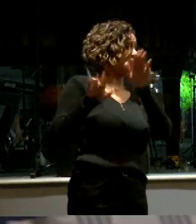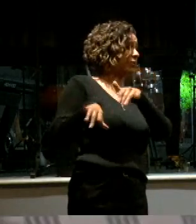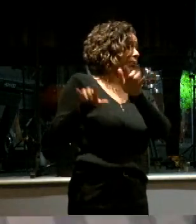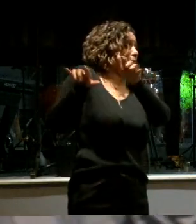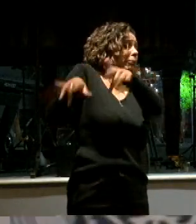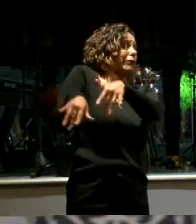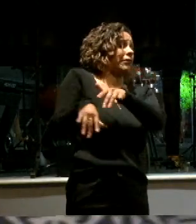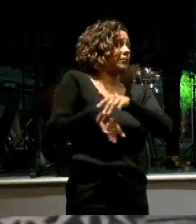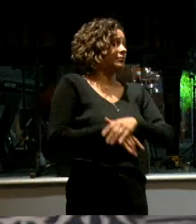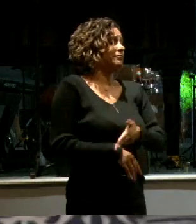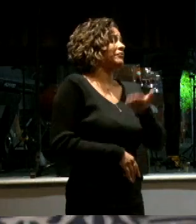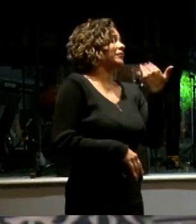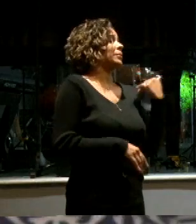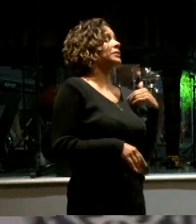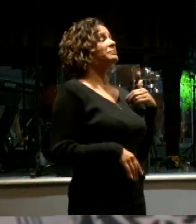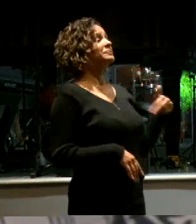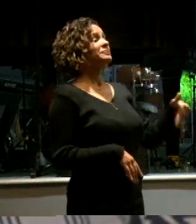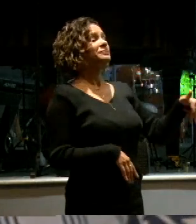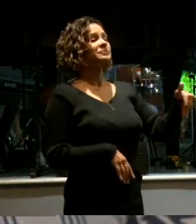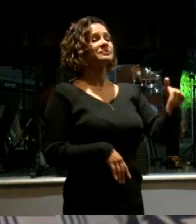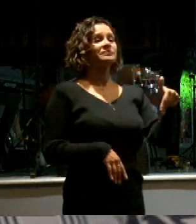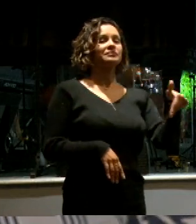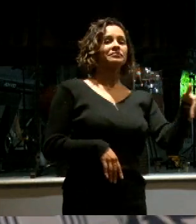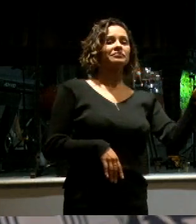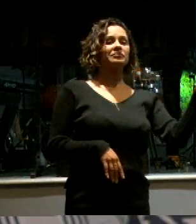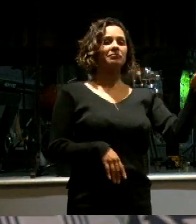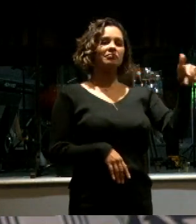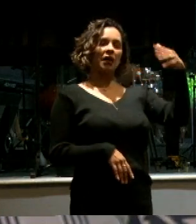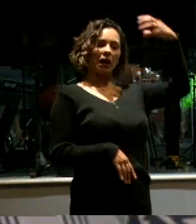no alpendre. E aí,